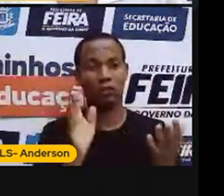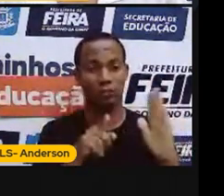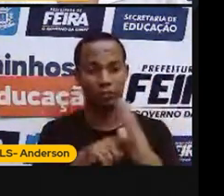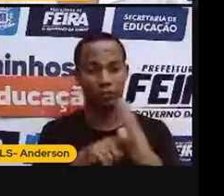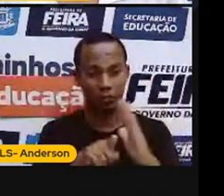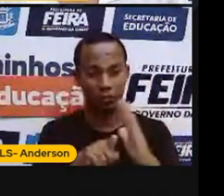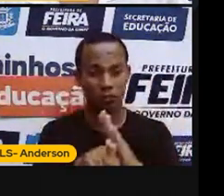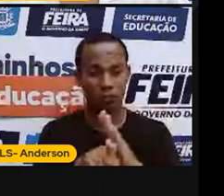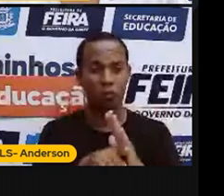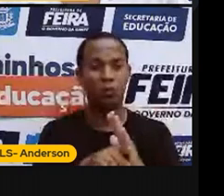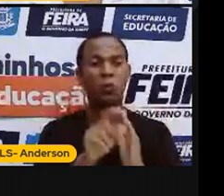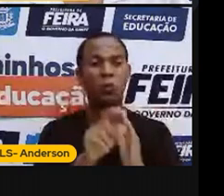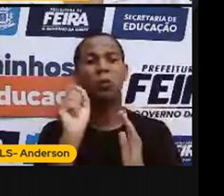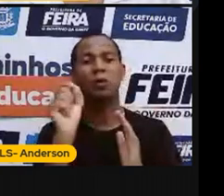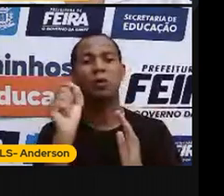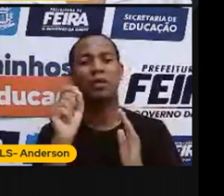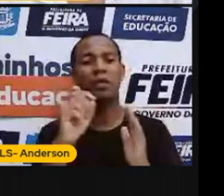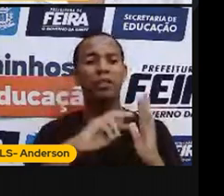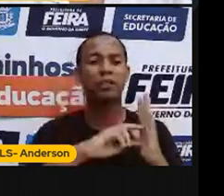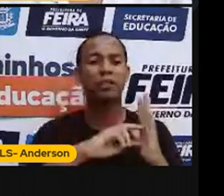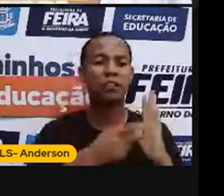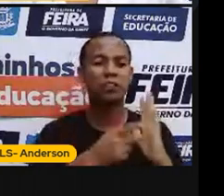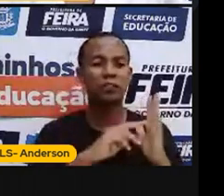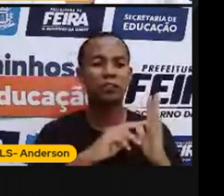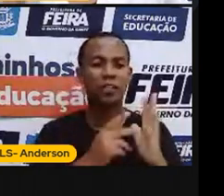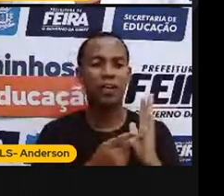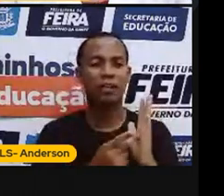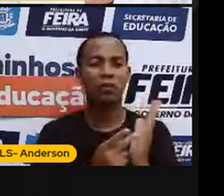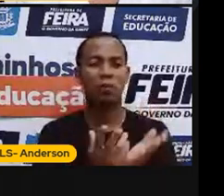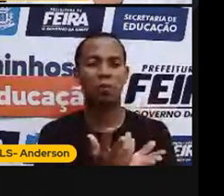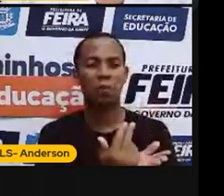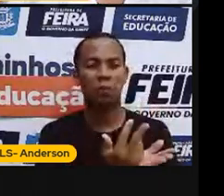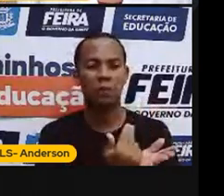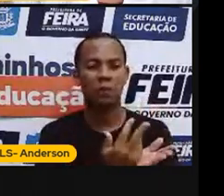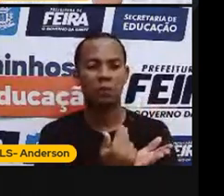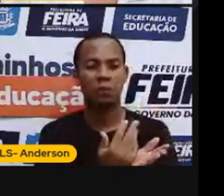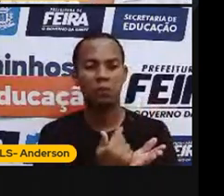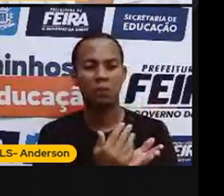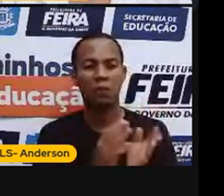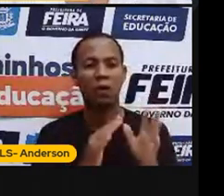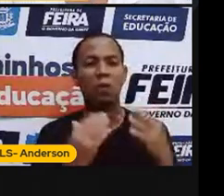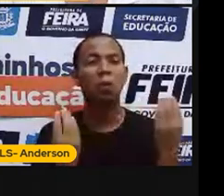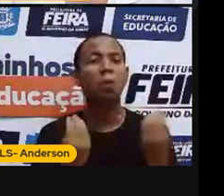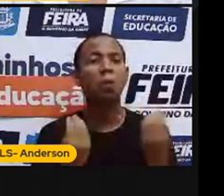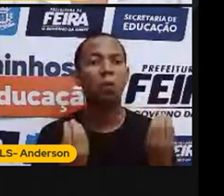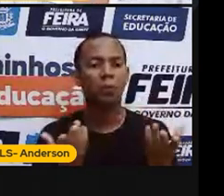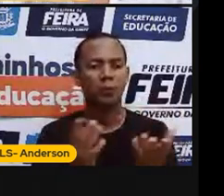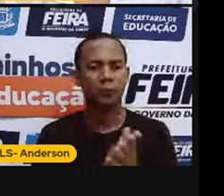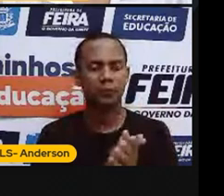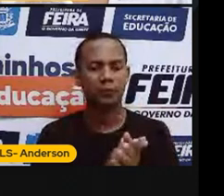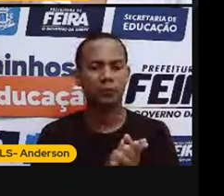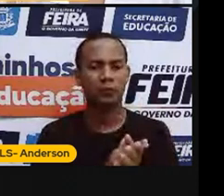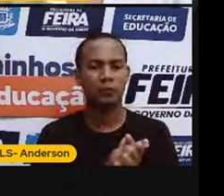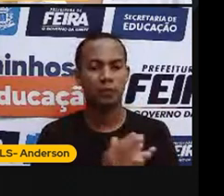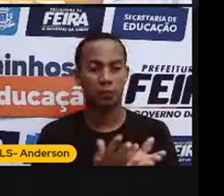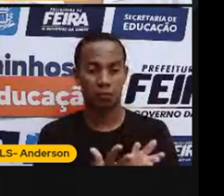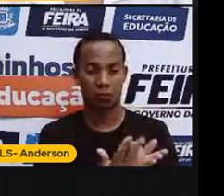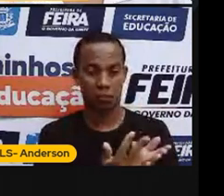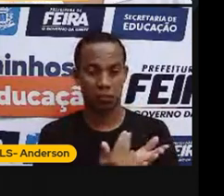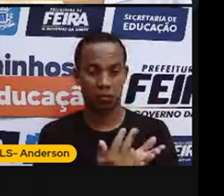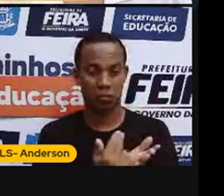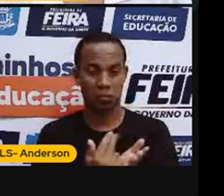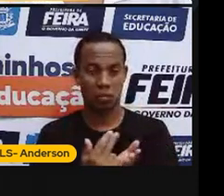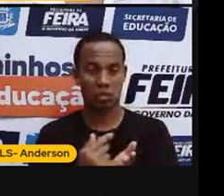elas significam, porque não são pinturas aleatórias, né? Eles não chegam lá, ah, achei bonitinho, vou lá e vou pintar. Não, são pinturas que possuem